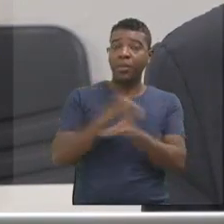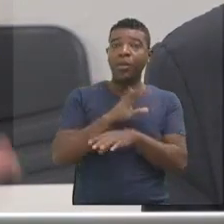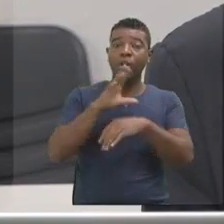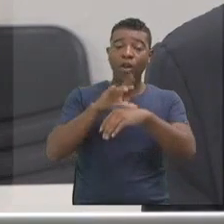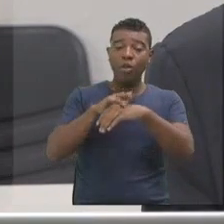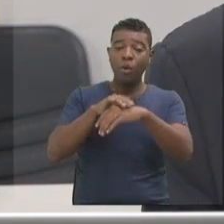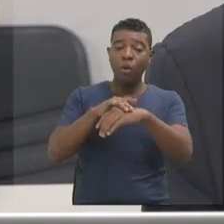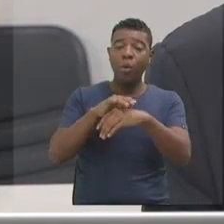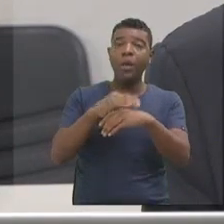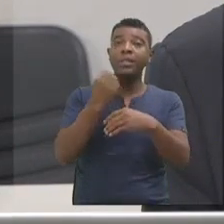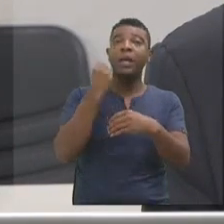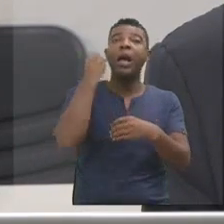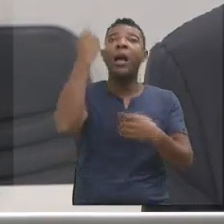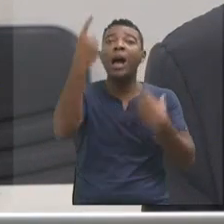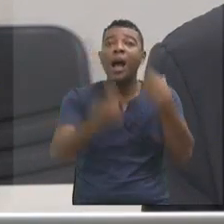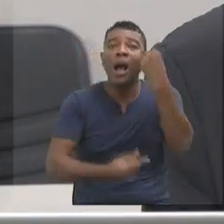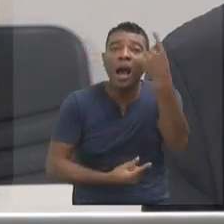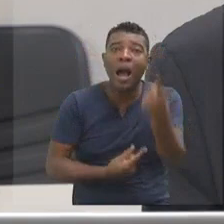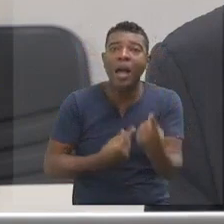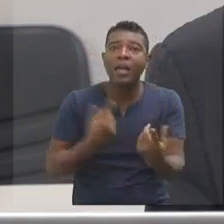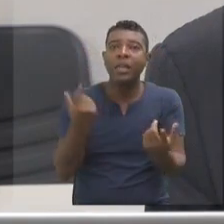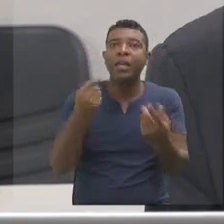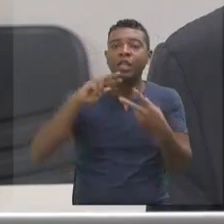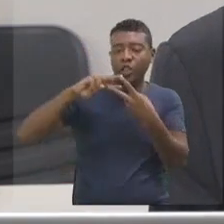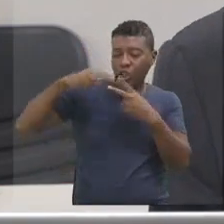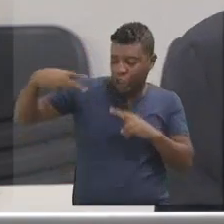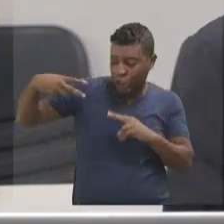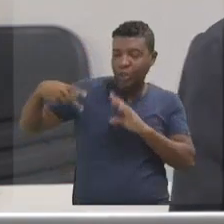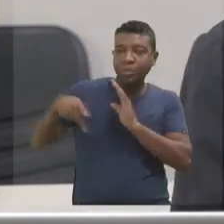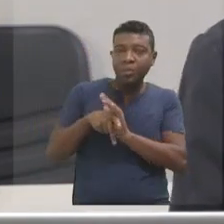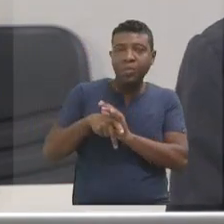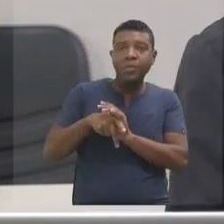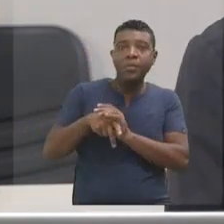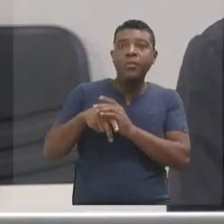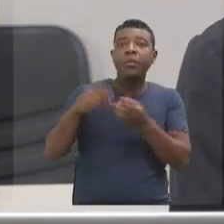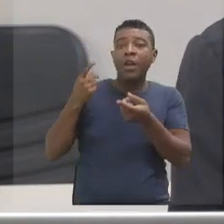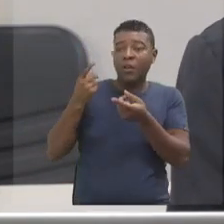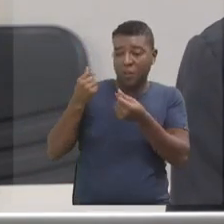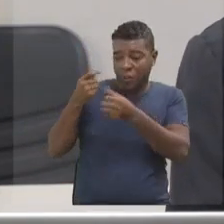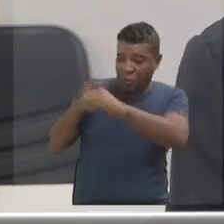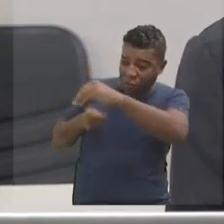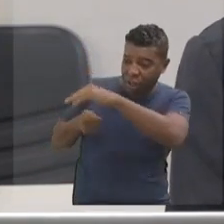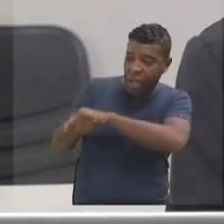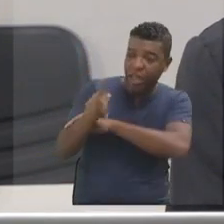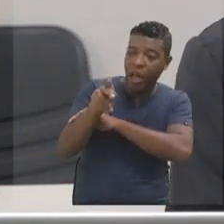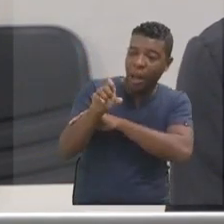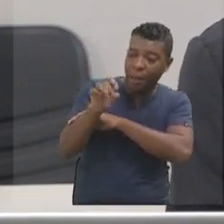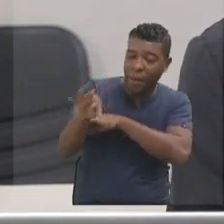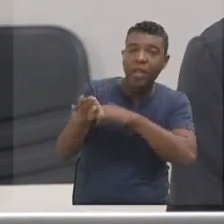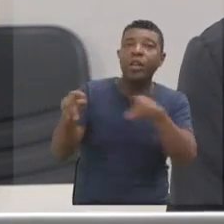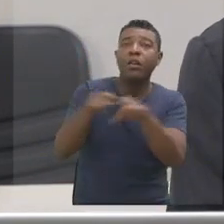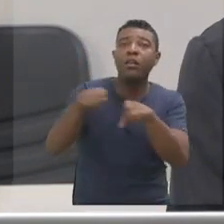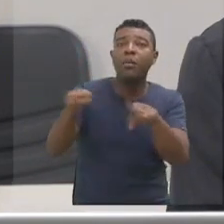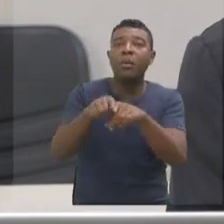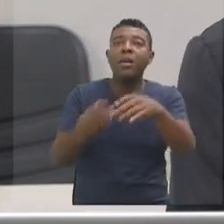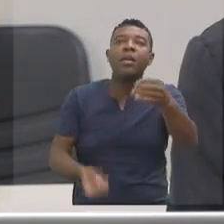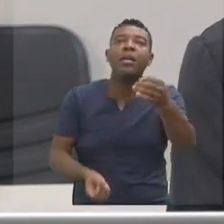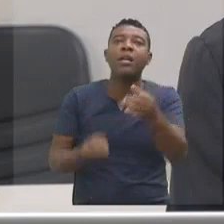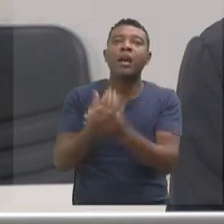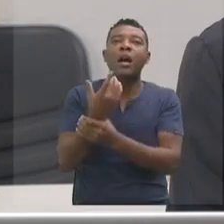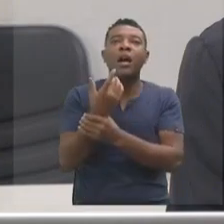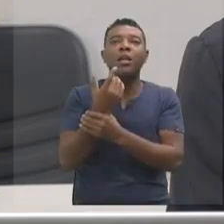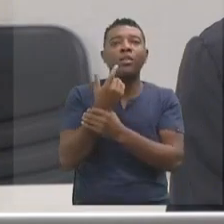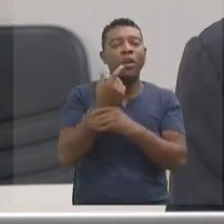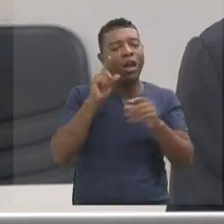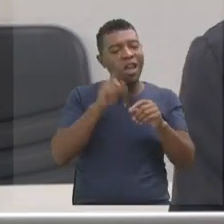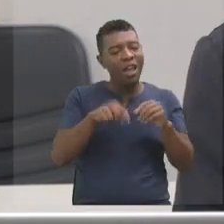além de financiar o Teste estamos buscando a criação de uma rede robusta sustentável de doença